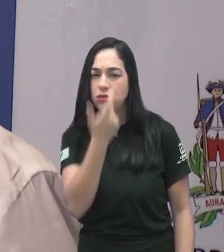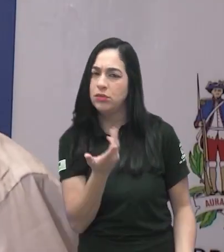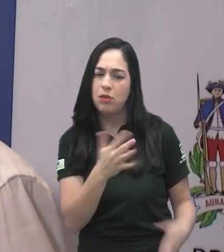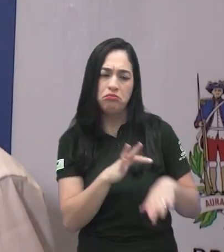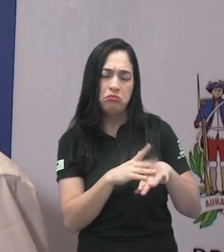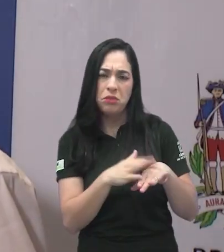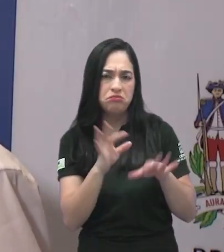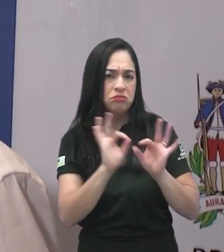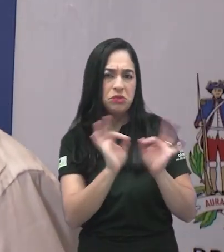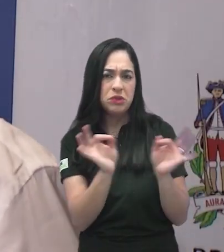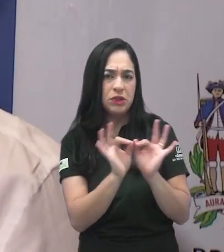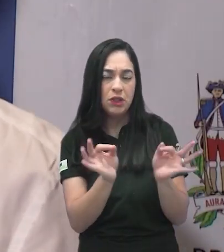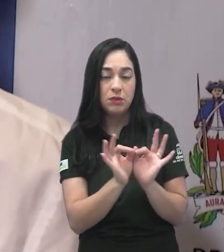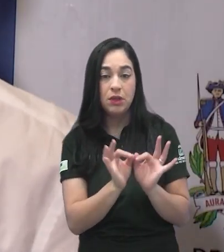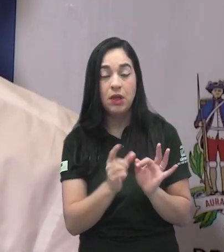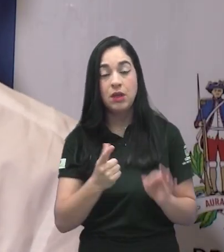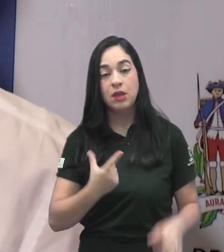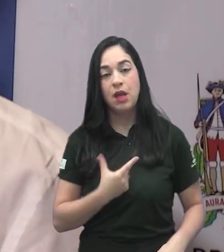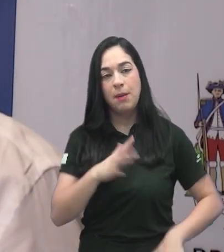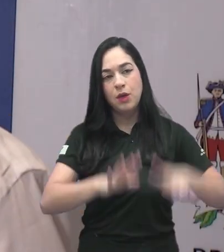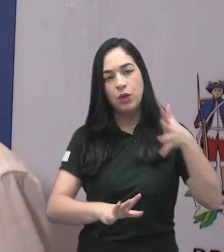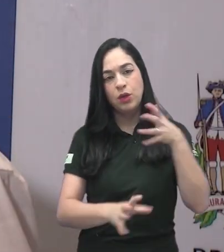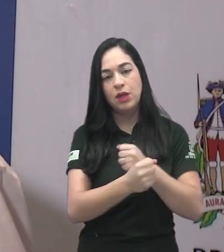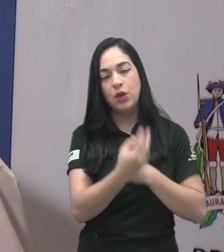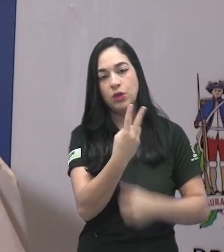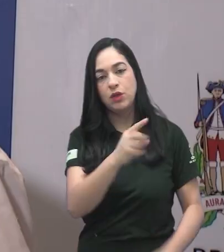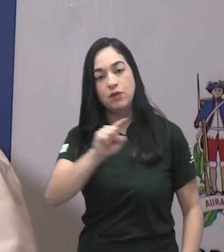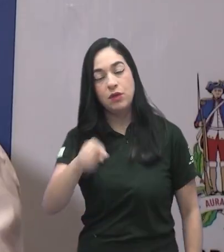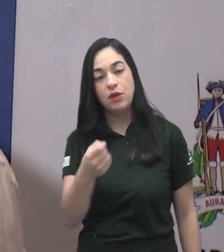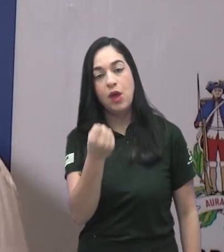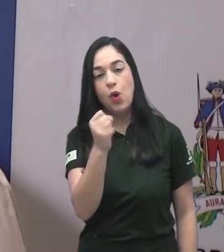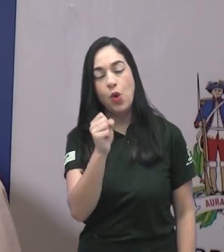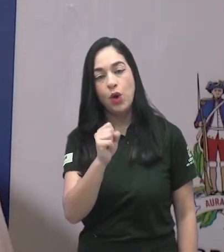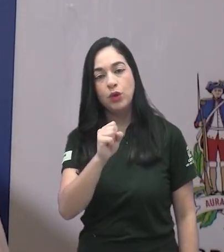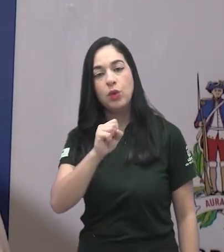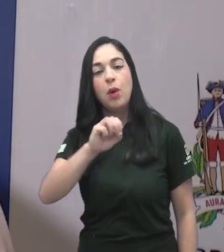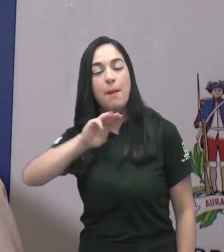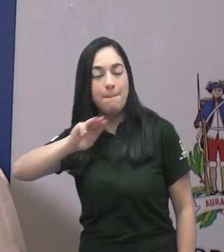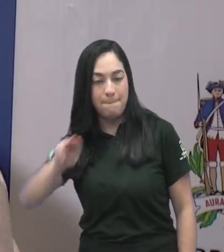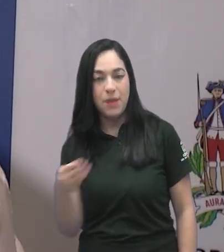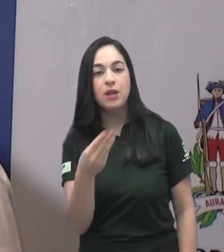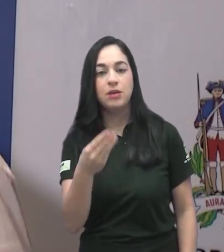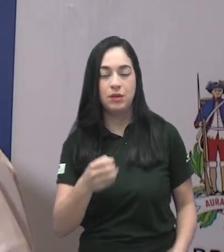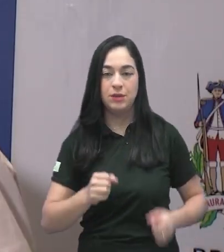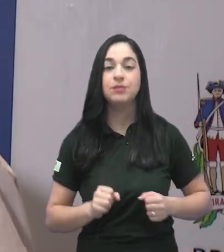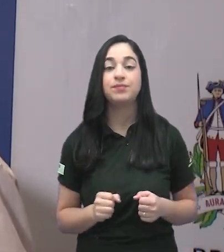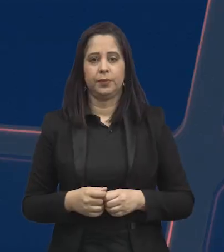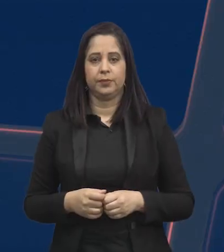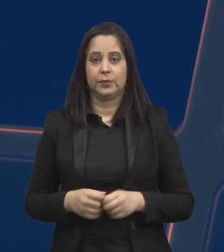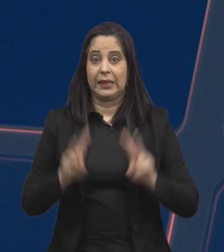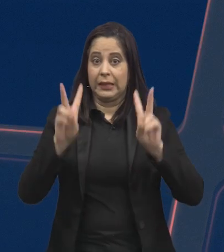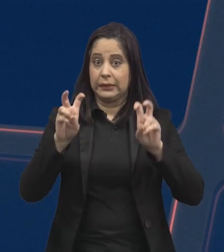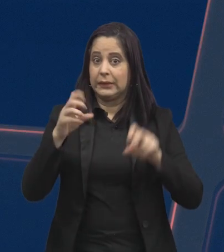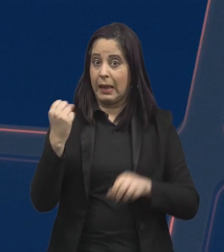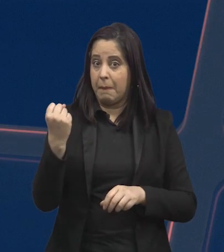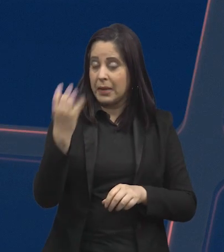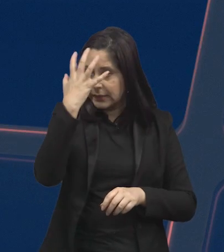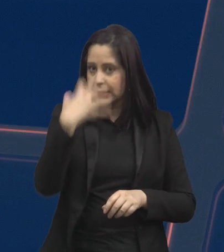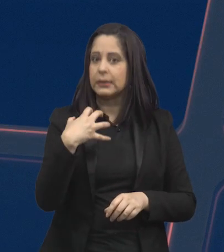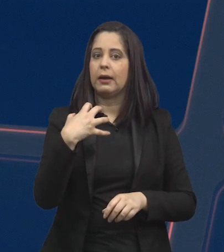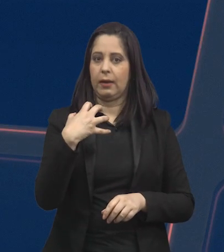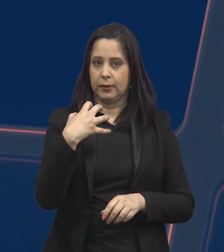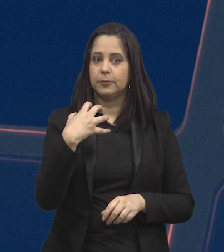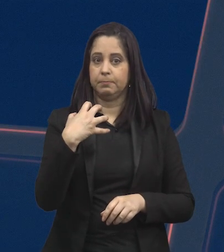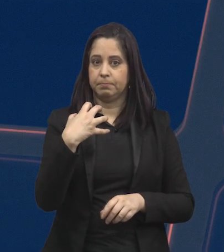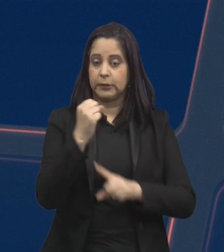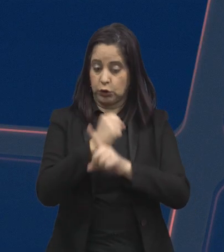já estamos aplicando 2,8 milhões em relação a todo esse pacote de saúde digital que nós apresentamos agora. Assunto sério e que está